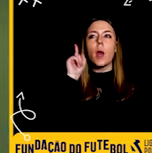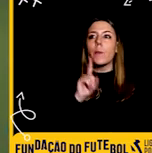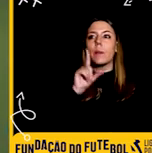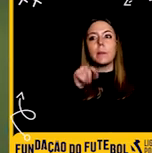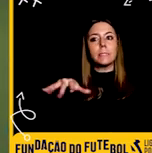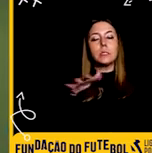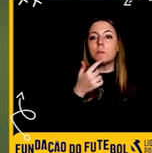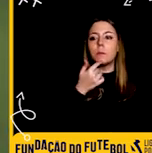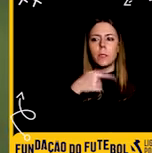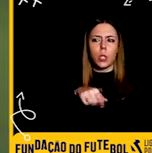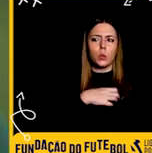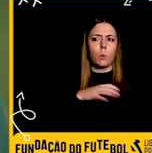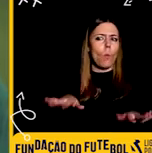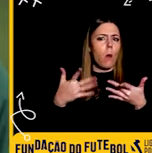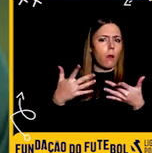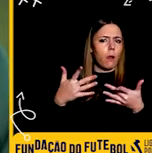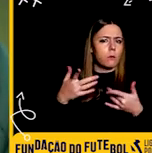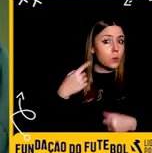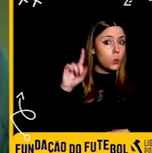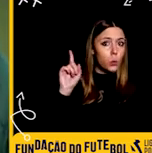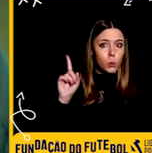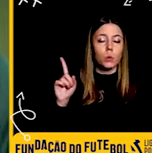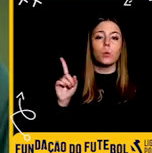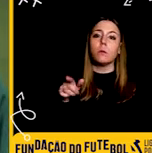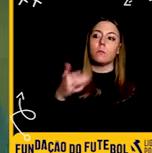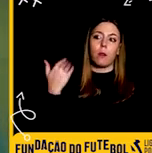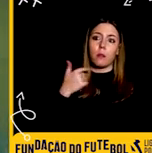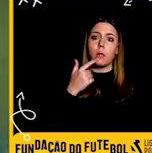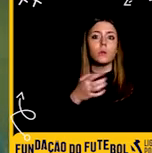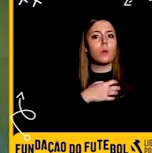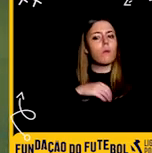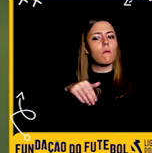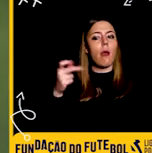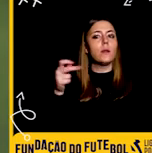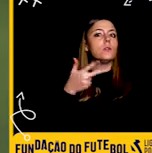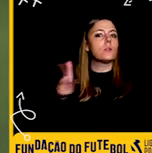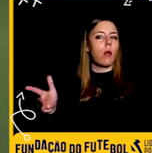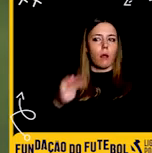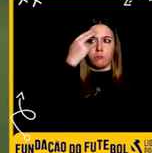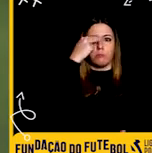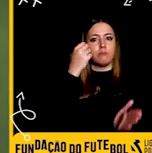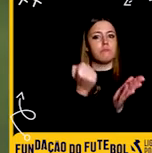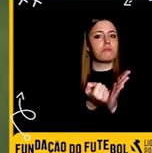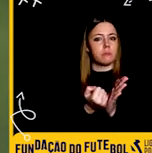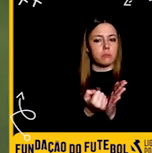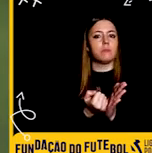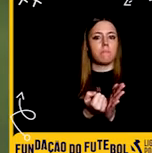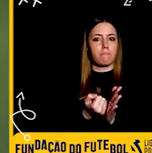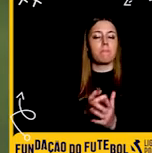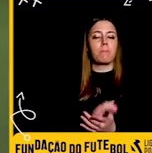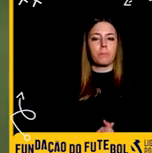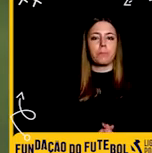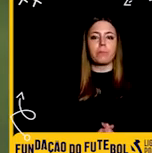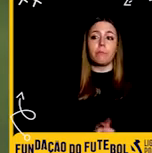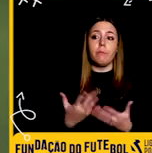É importante para perceberem que não é um clube qualquer. Não é? Como eu disse há pouco, é um clube que vai fazer 100 anos, é um clube histórico, um clube